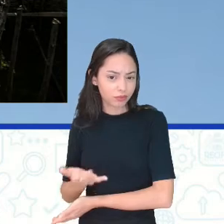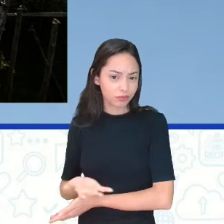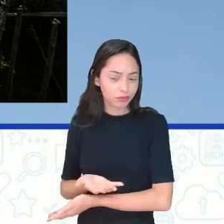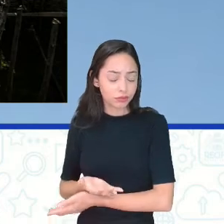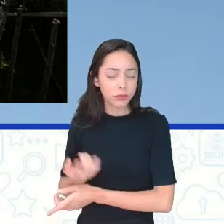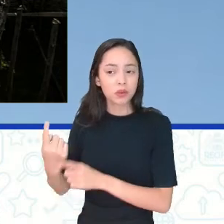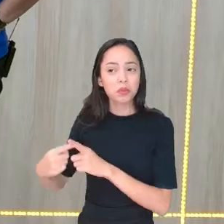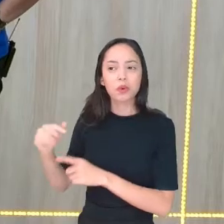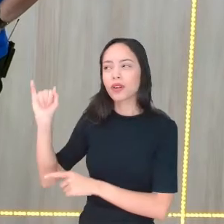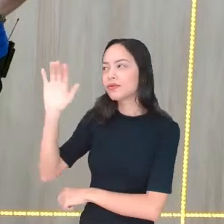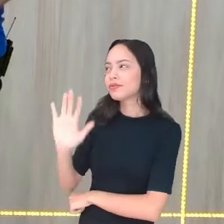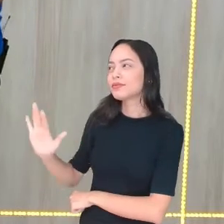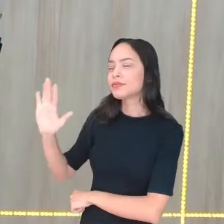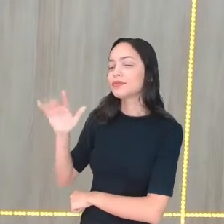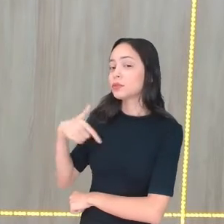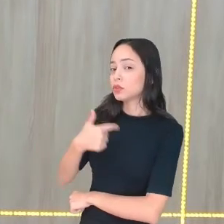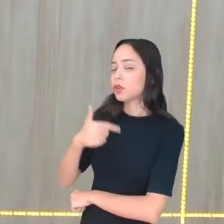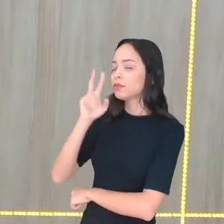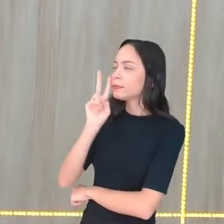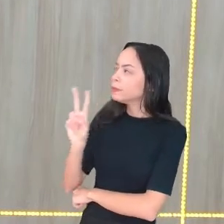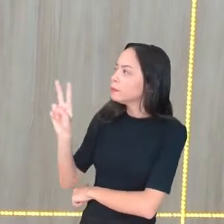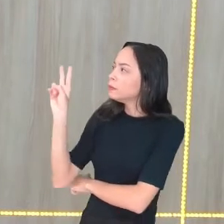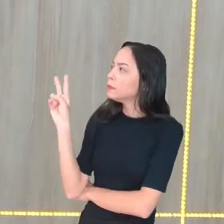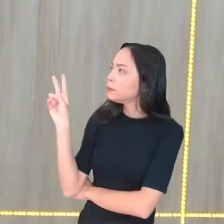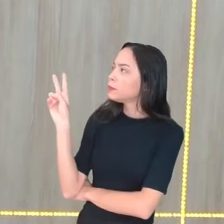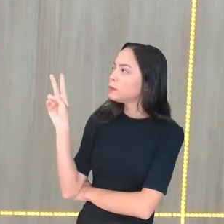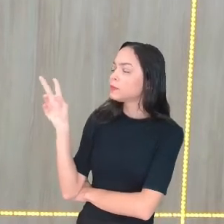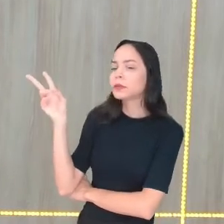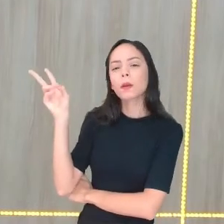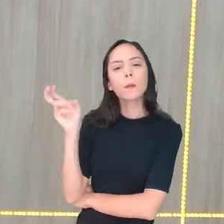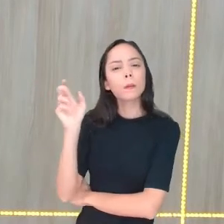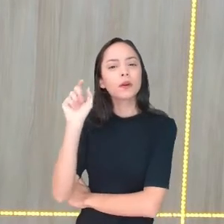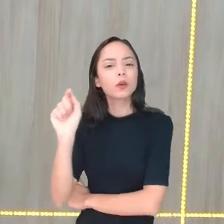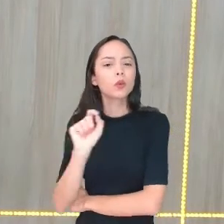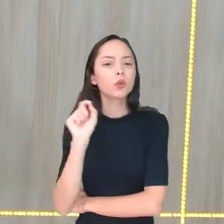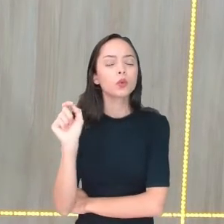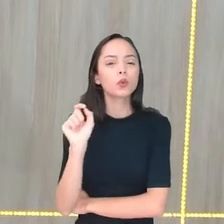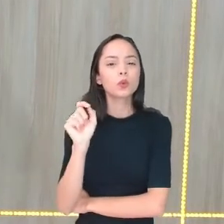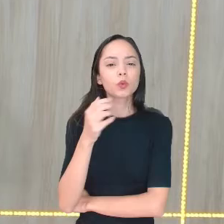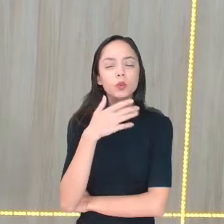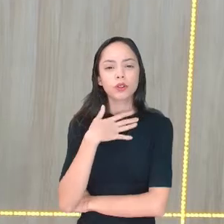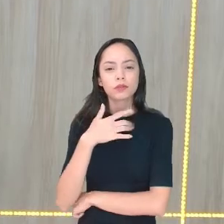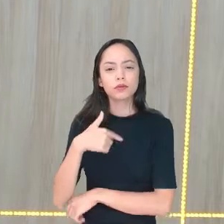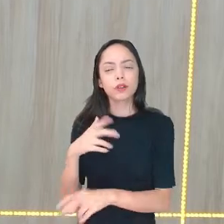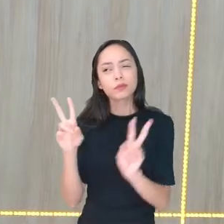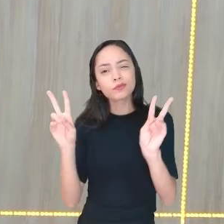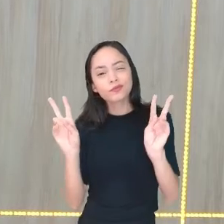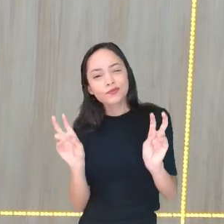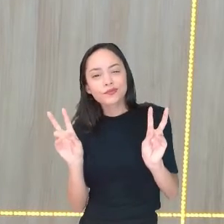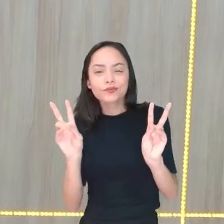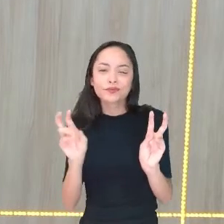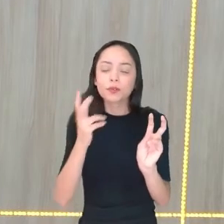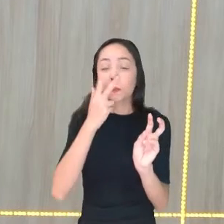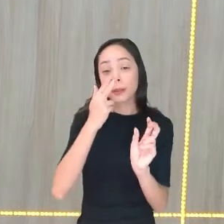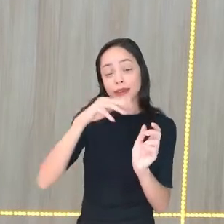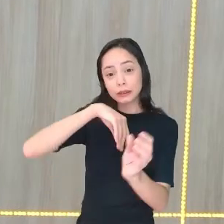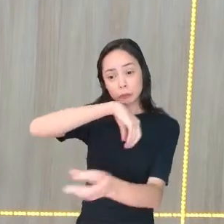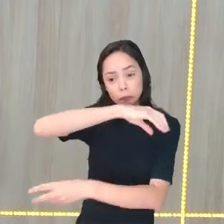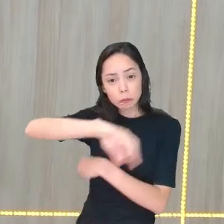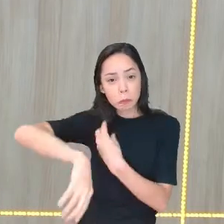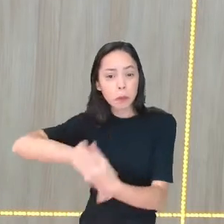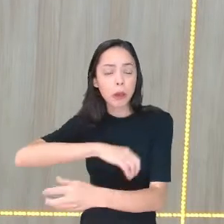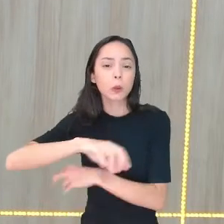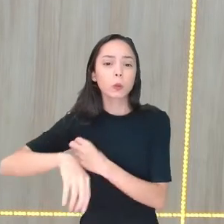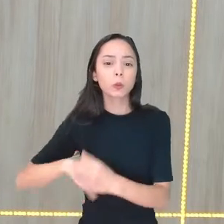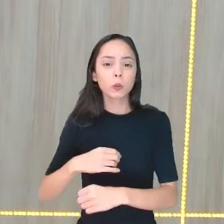Porque, aparentemente, quando a gente olha, a gente vê, vou colocar entre aspas, bagunça, né? Para